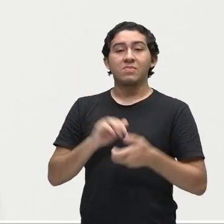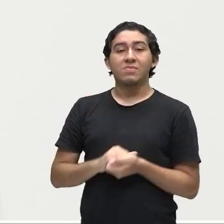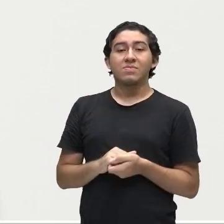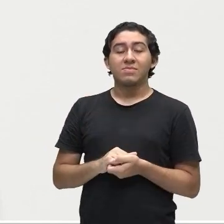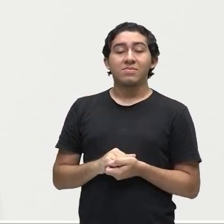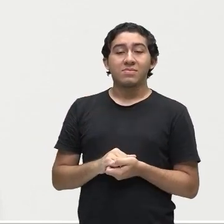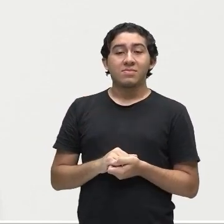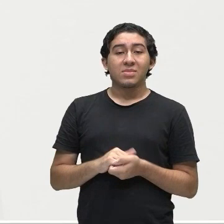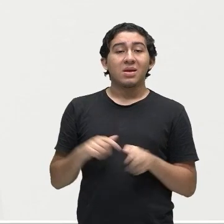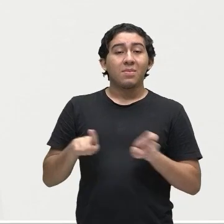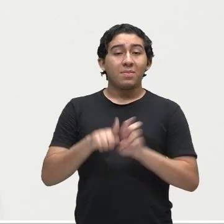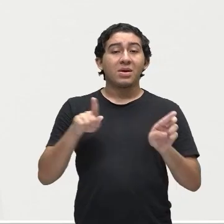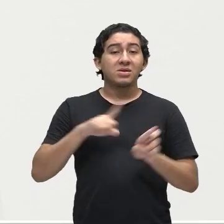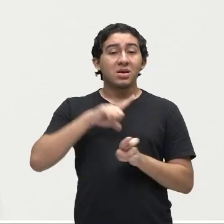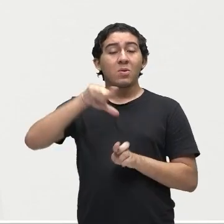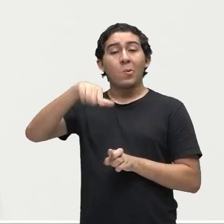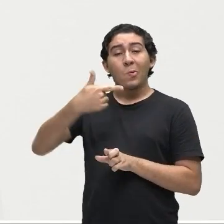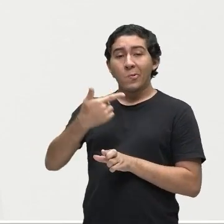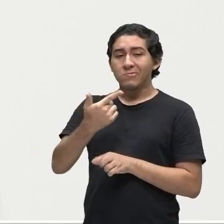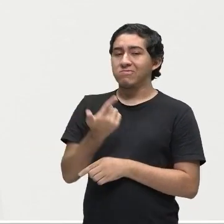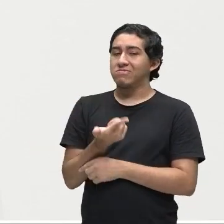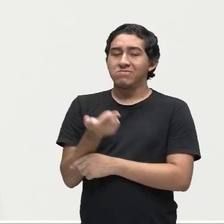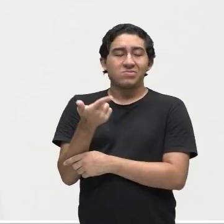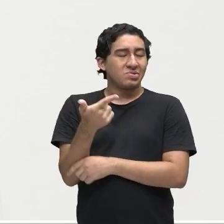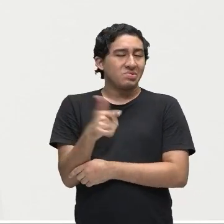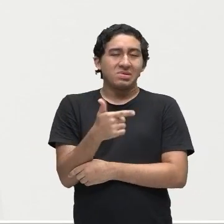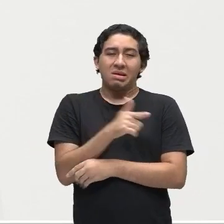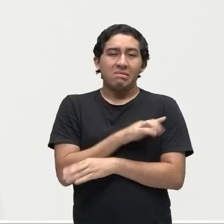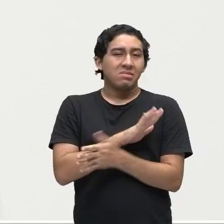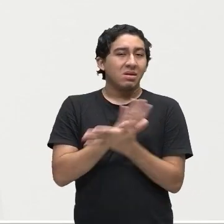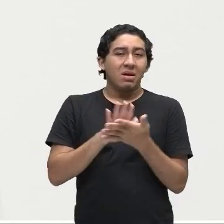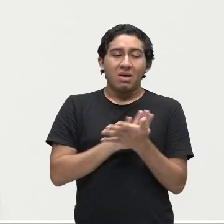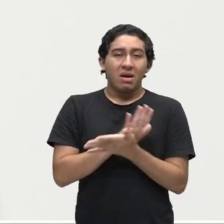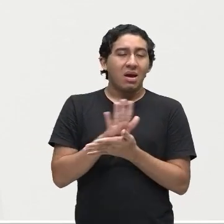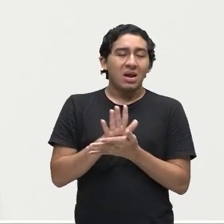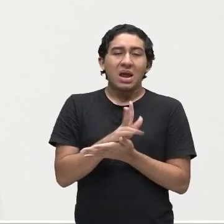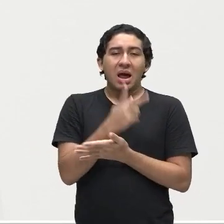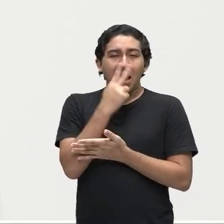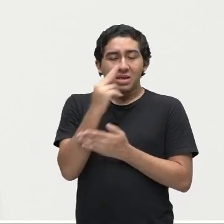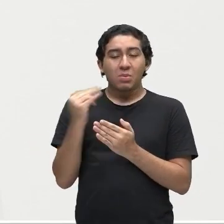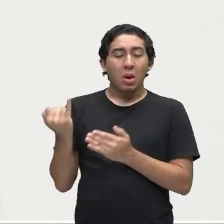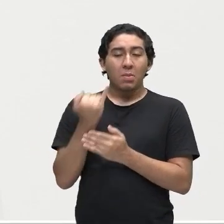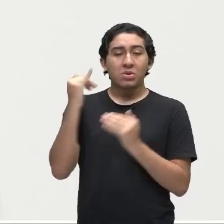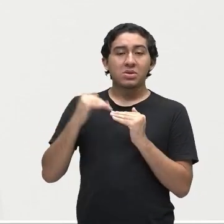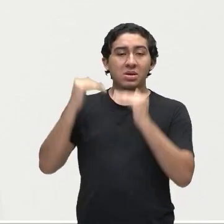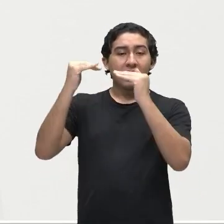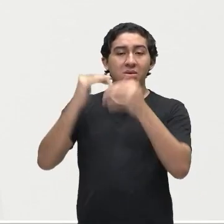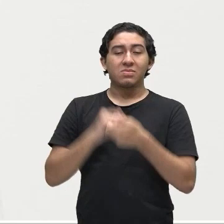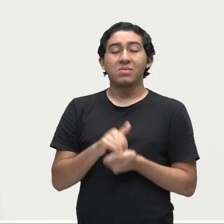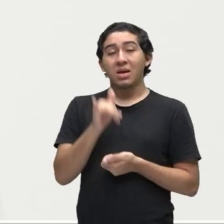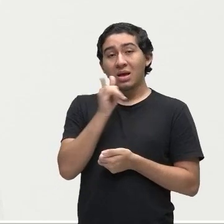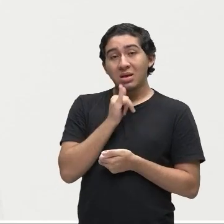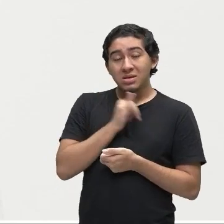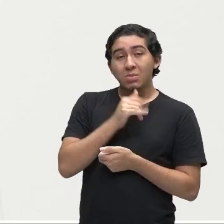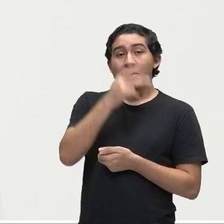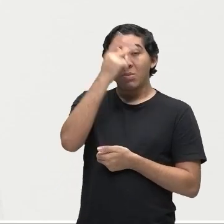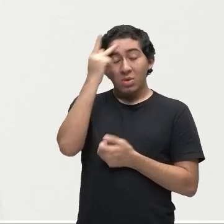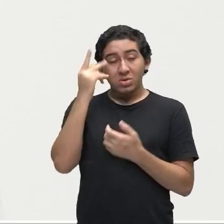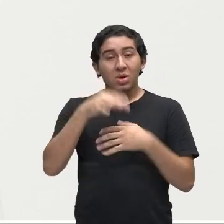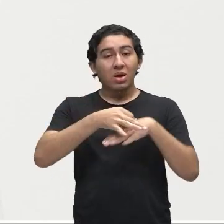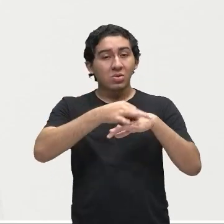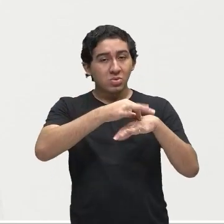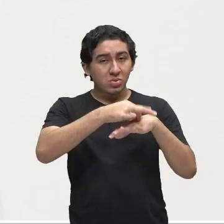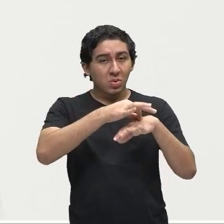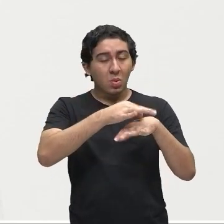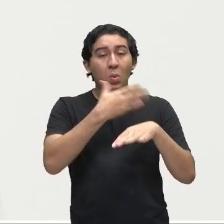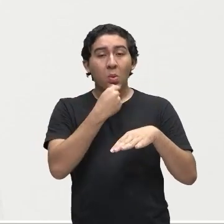vamos ver outros que não tinham tanto prestígio assim, como por exemplo os carniceiros, os peleiros,